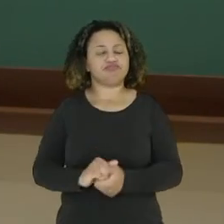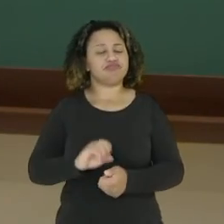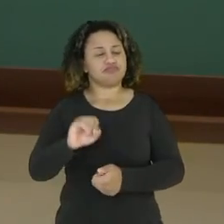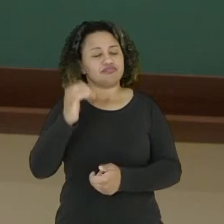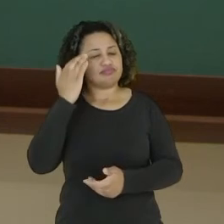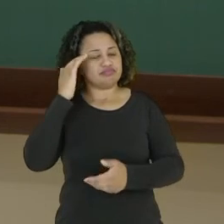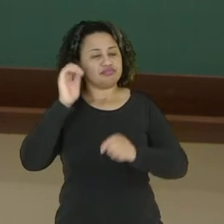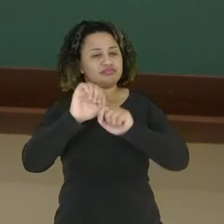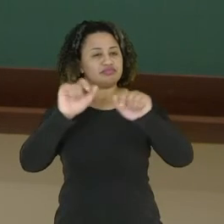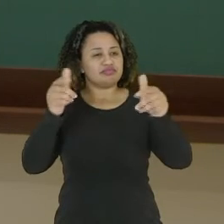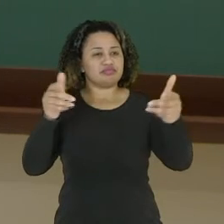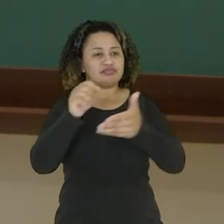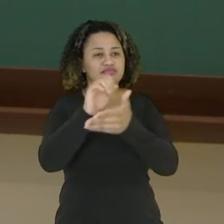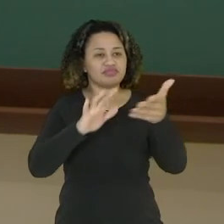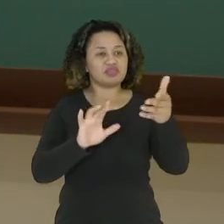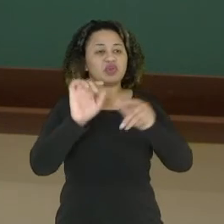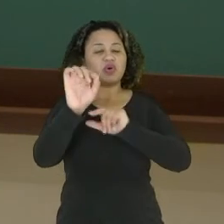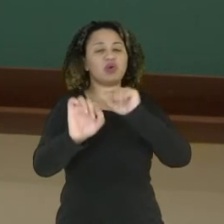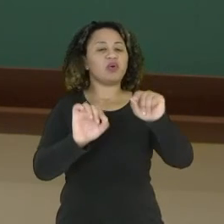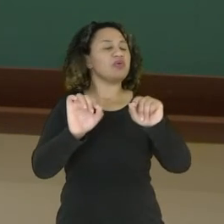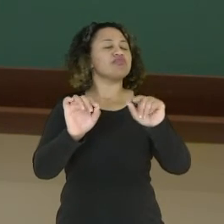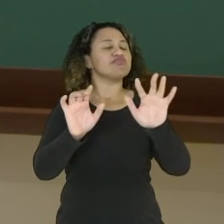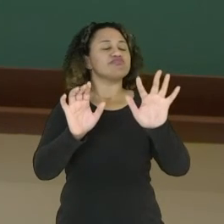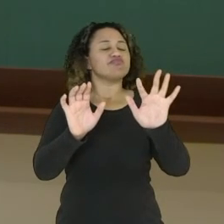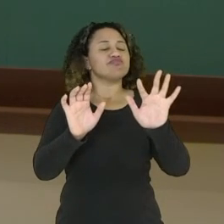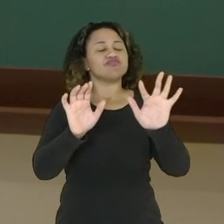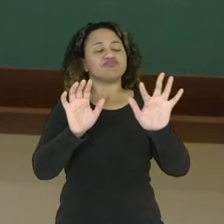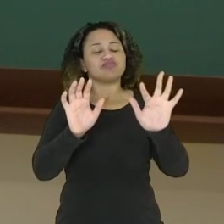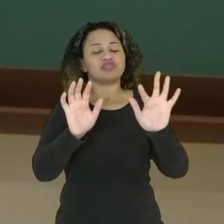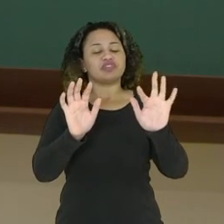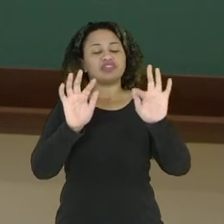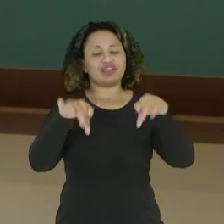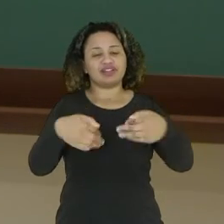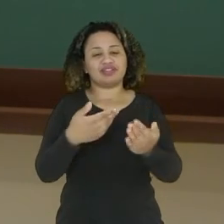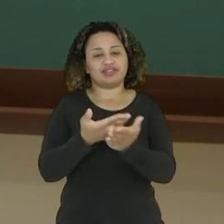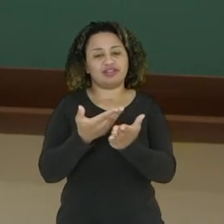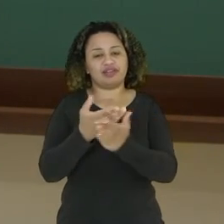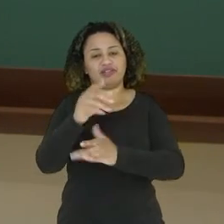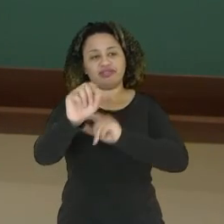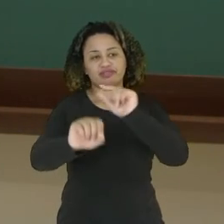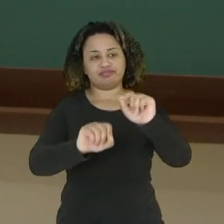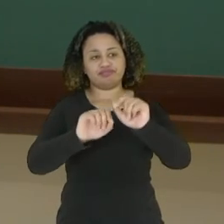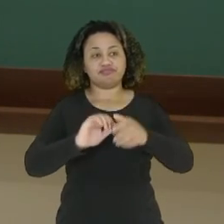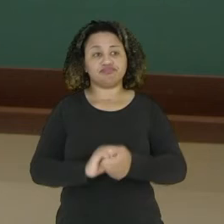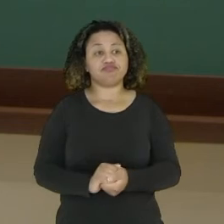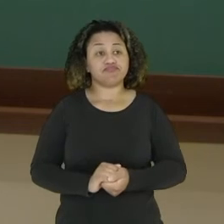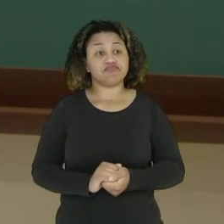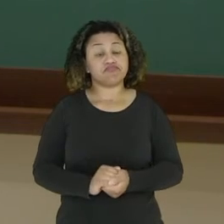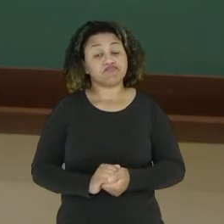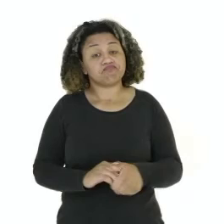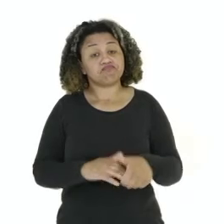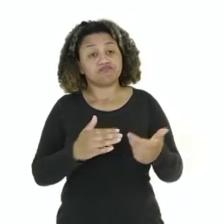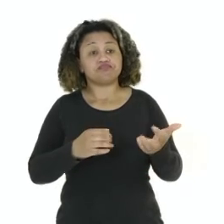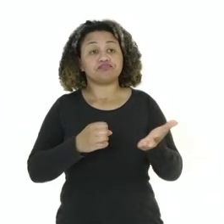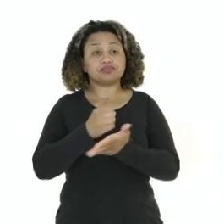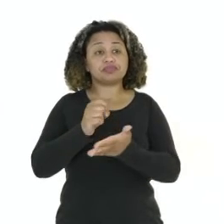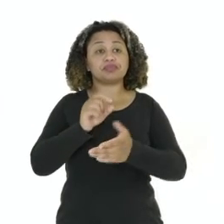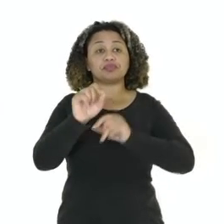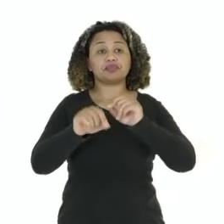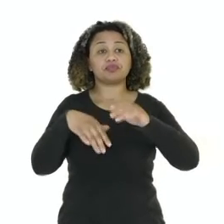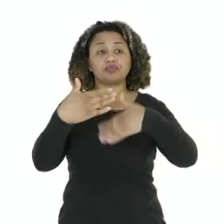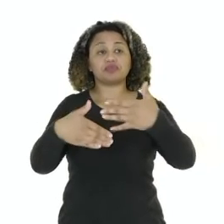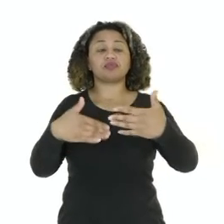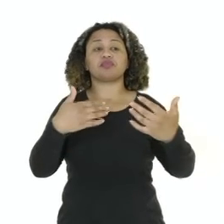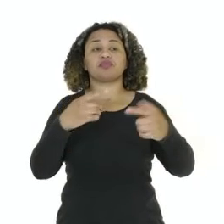essa parte, uma atividade aqui para a gente ir fechando a aula. Uma atividade, ele fala o seguinte: o princípio de funcionamento